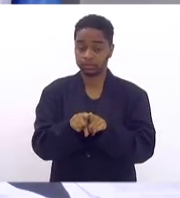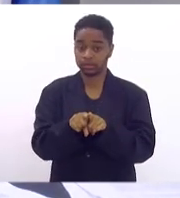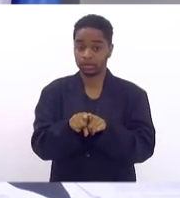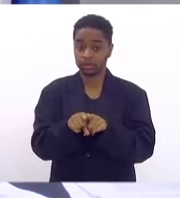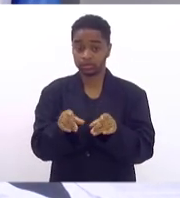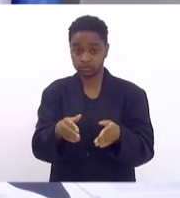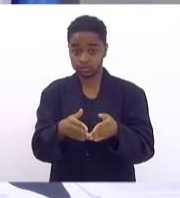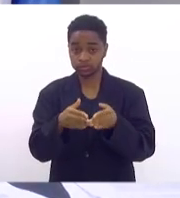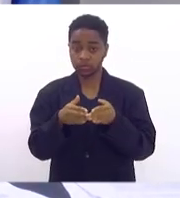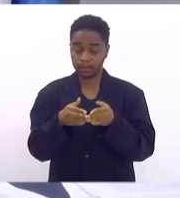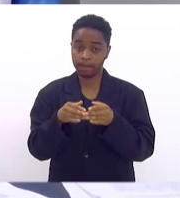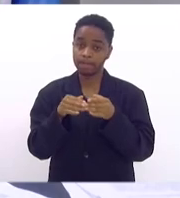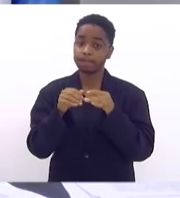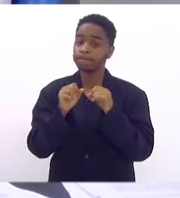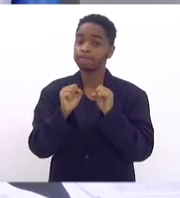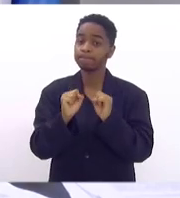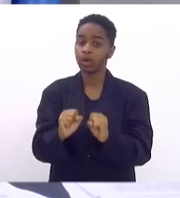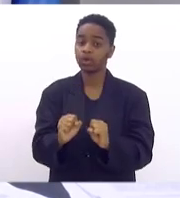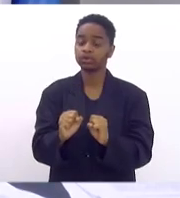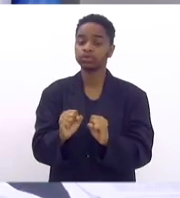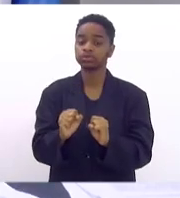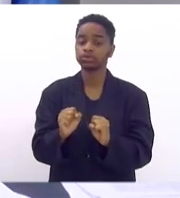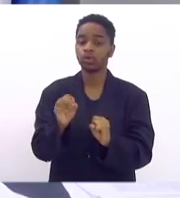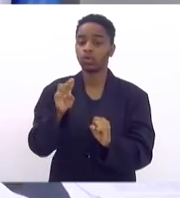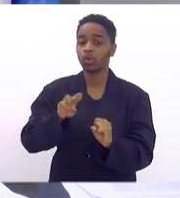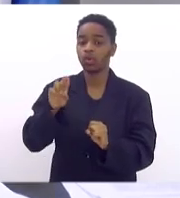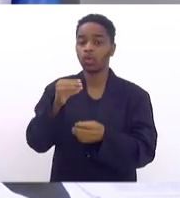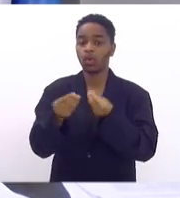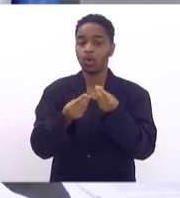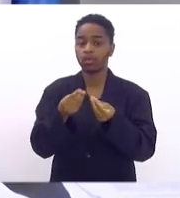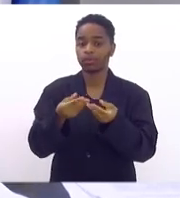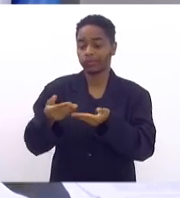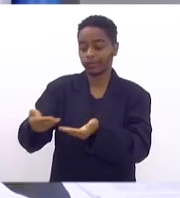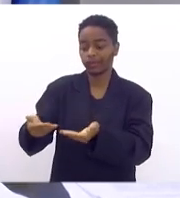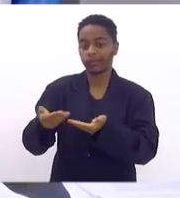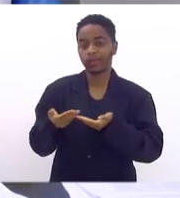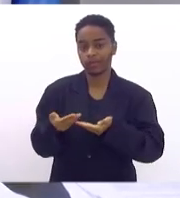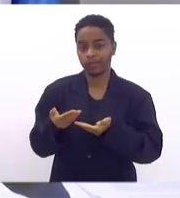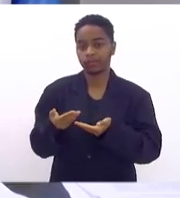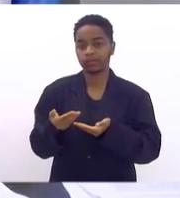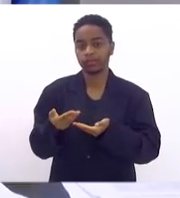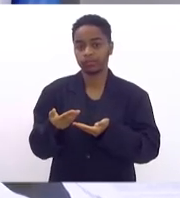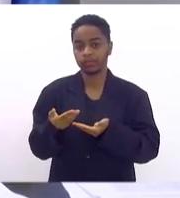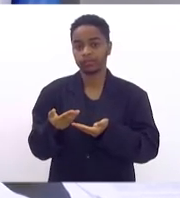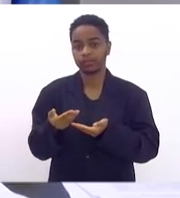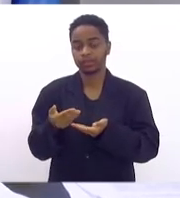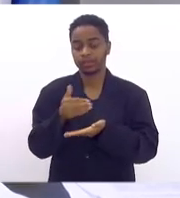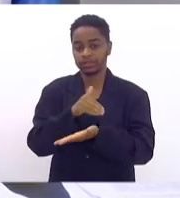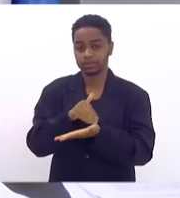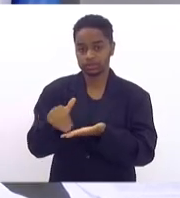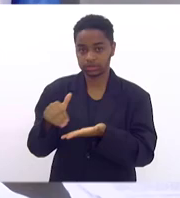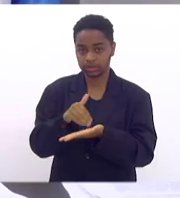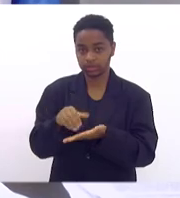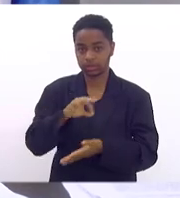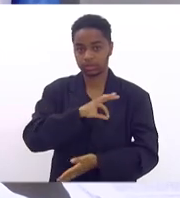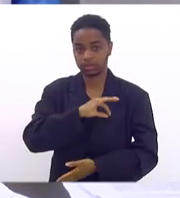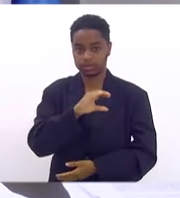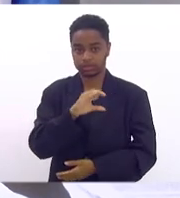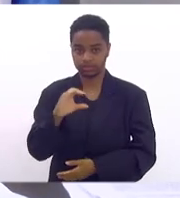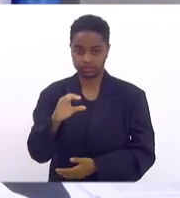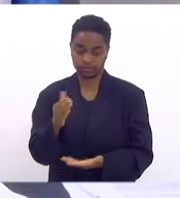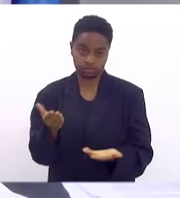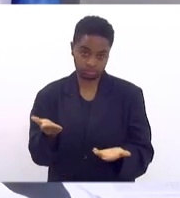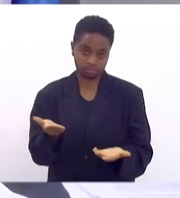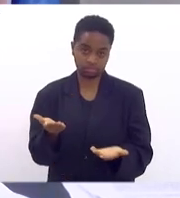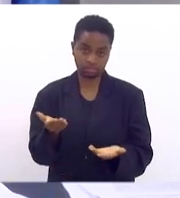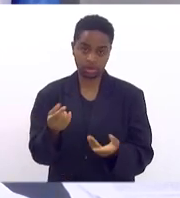suspensão também poderia servir para que a gente convoque o secretário de Polícia Civil,